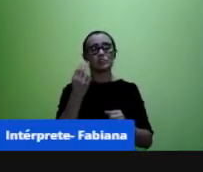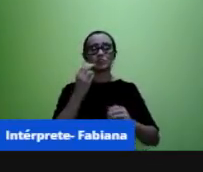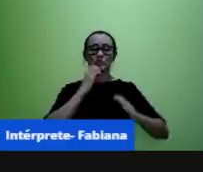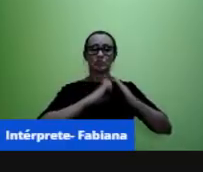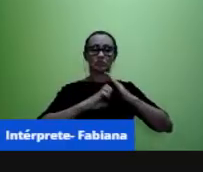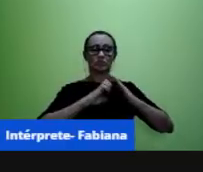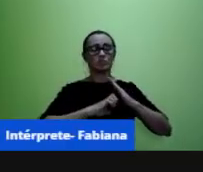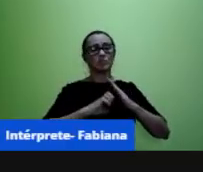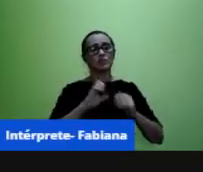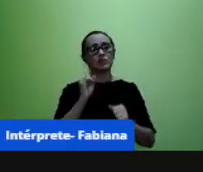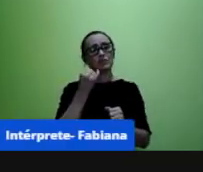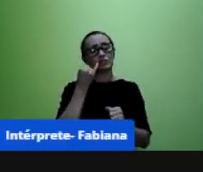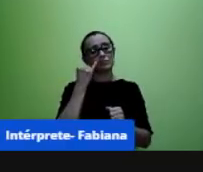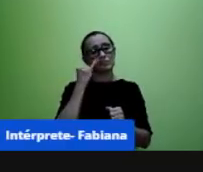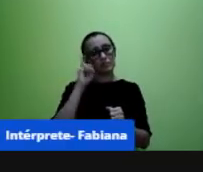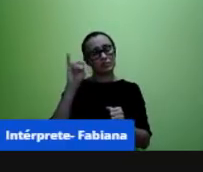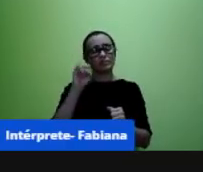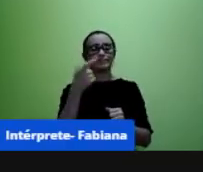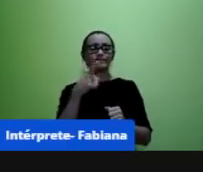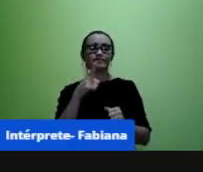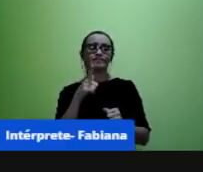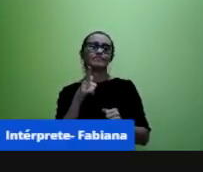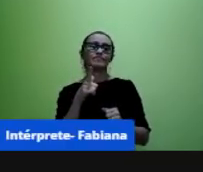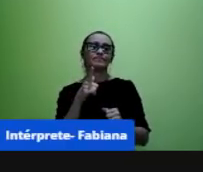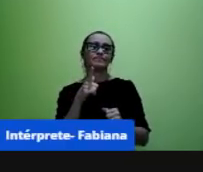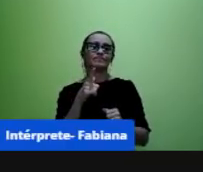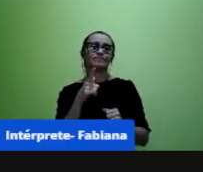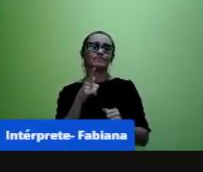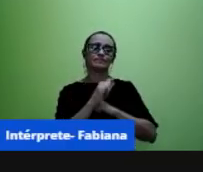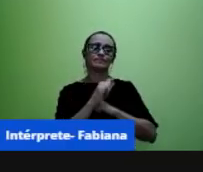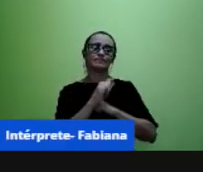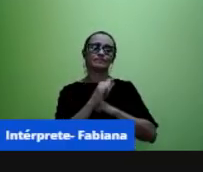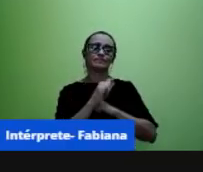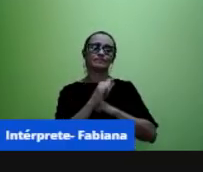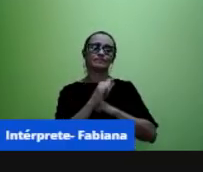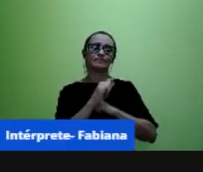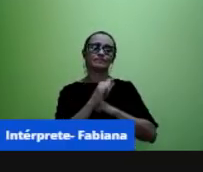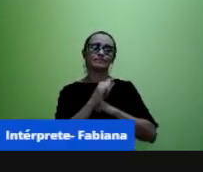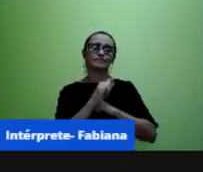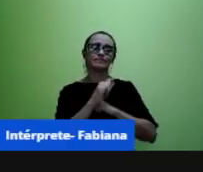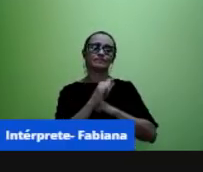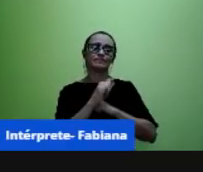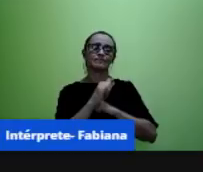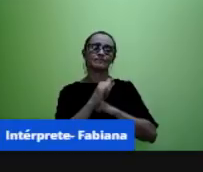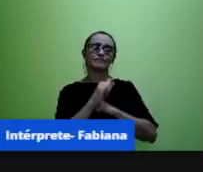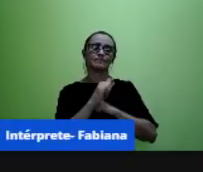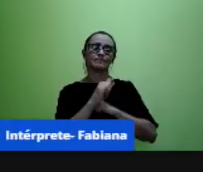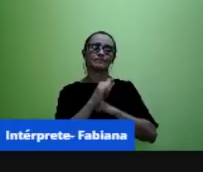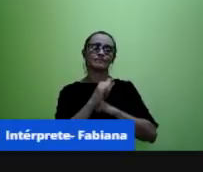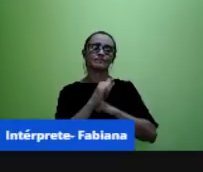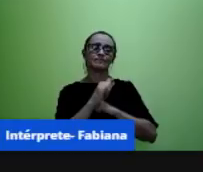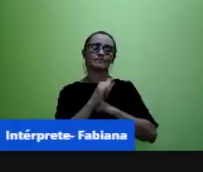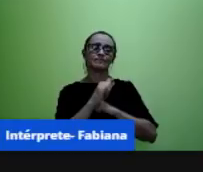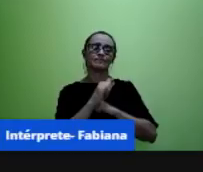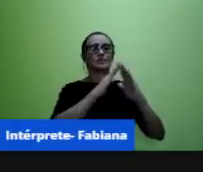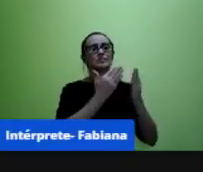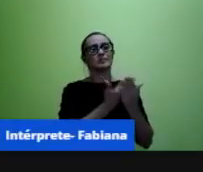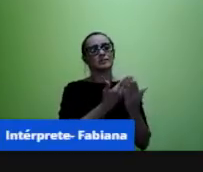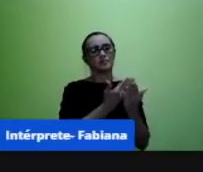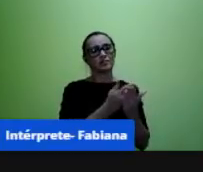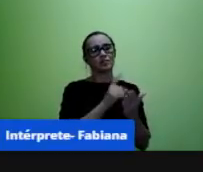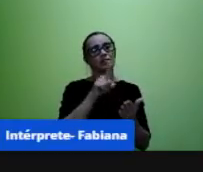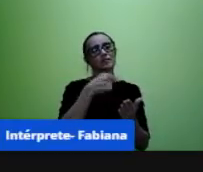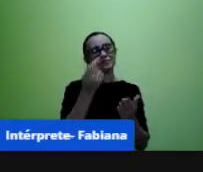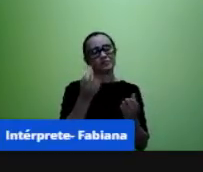não têm acesso à internet, vai entregar o caderno assim que concretizar as atividades lá na escola. Tá?